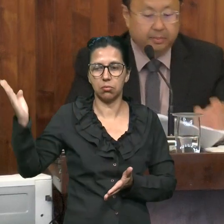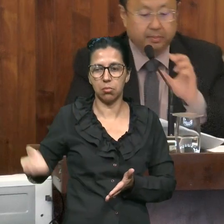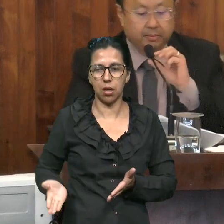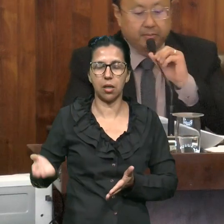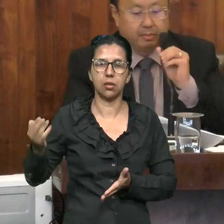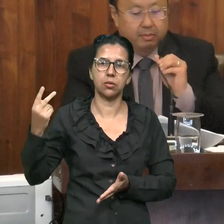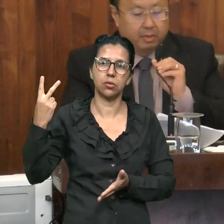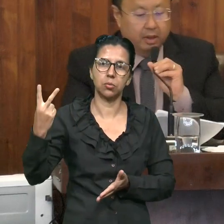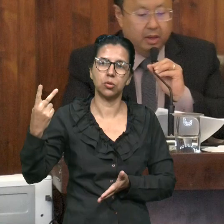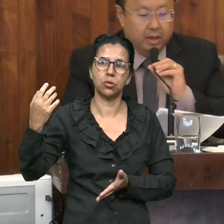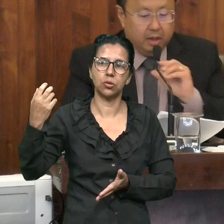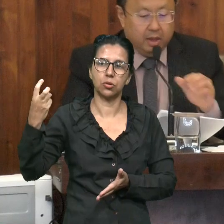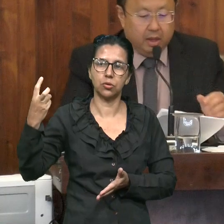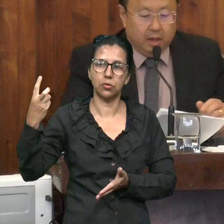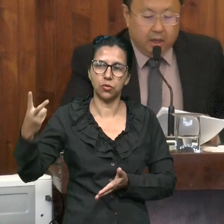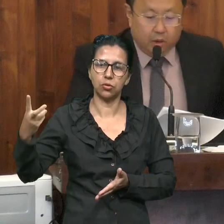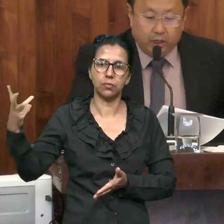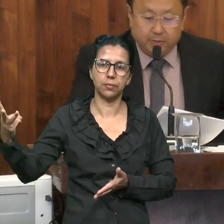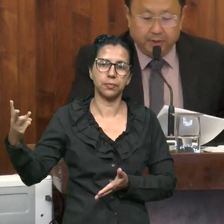2160/2023.